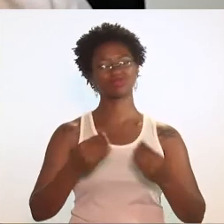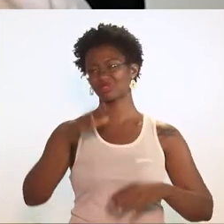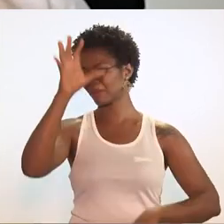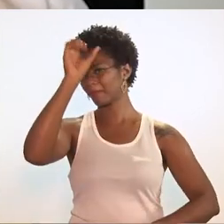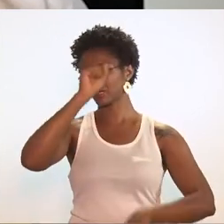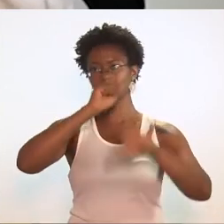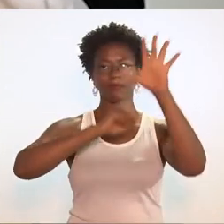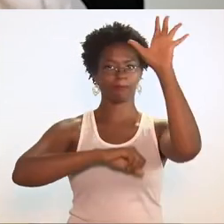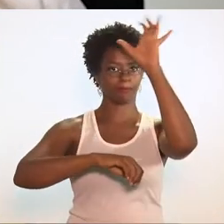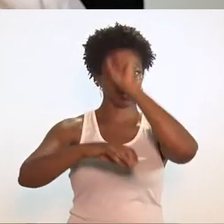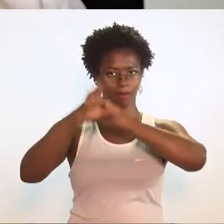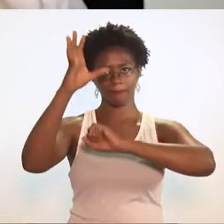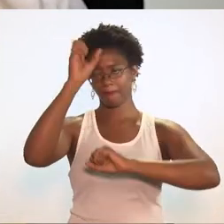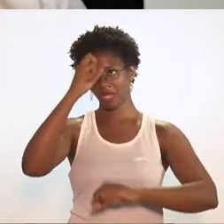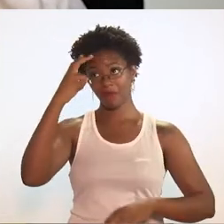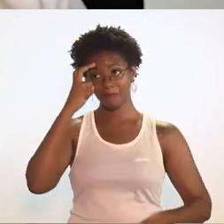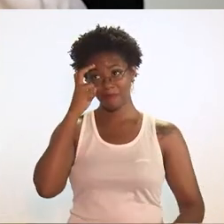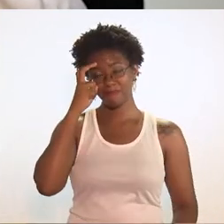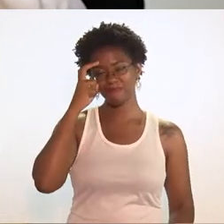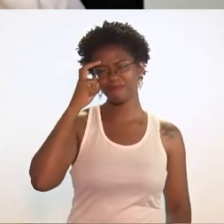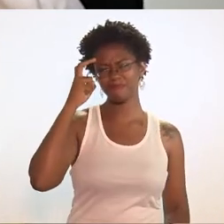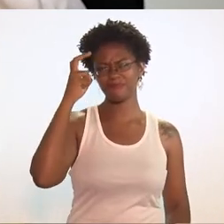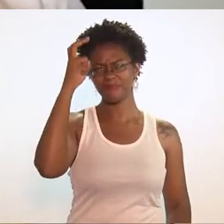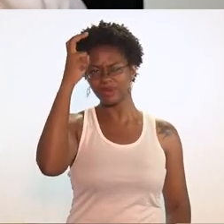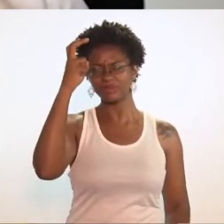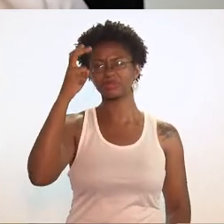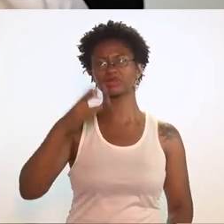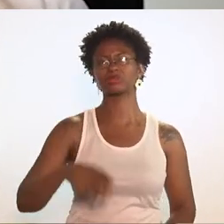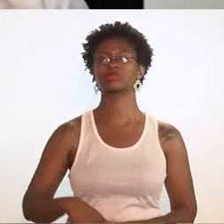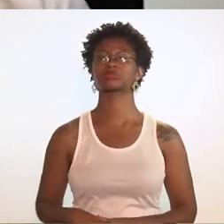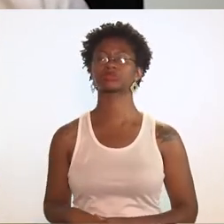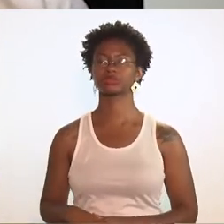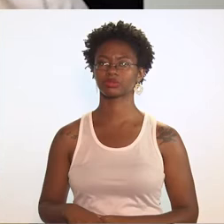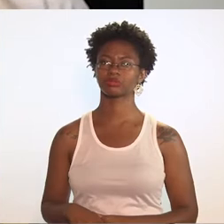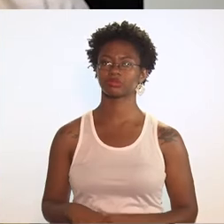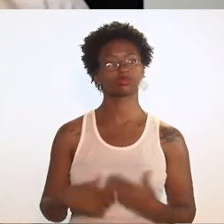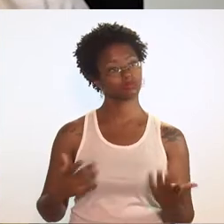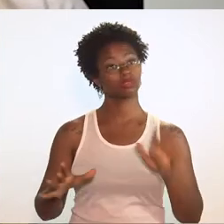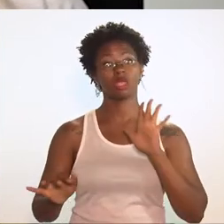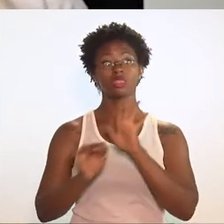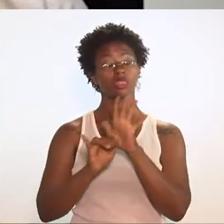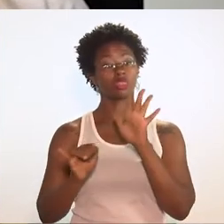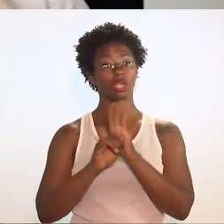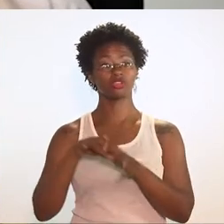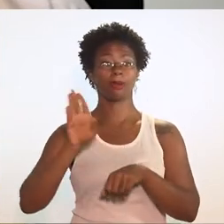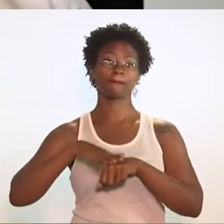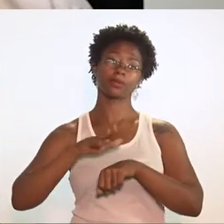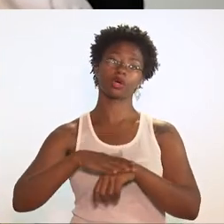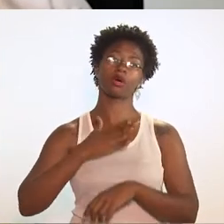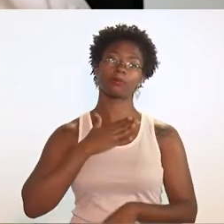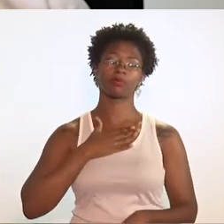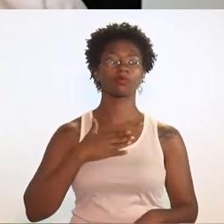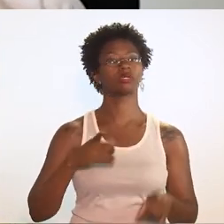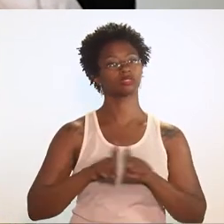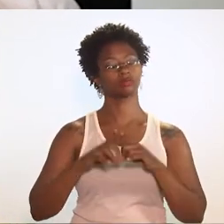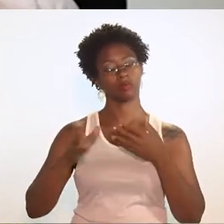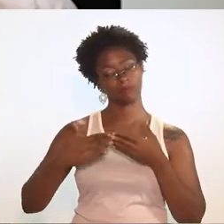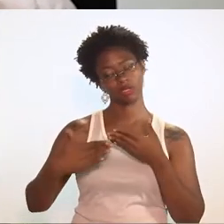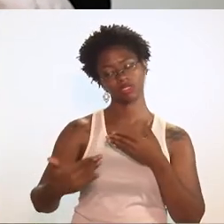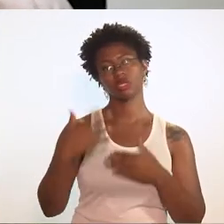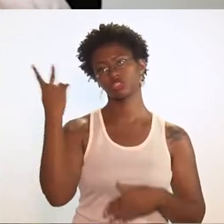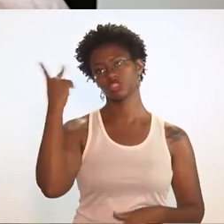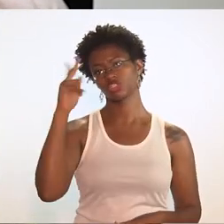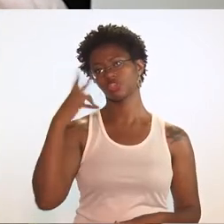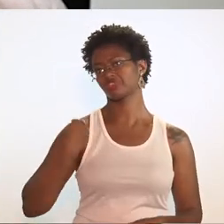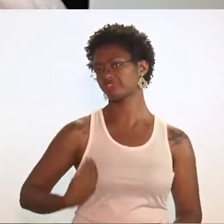de muita aprendizagem, de muito conhecimento, né? E de identidade minha mesmo,